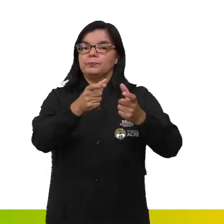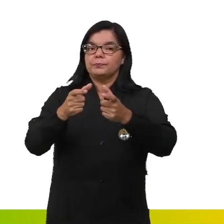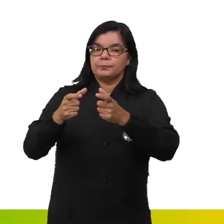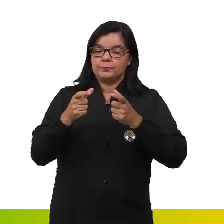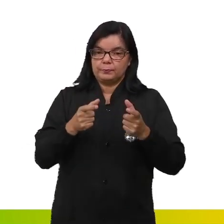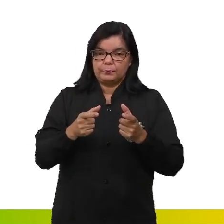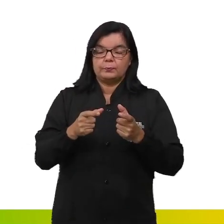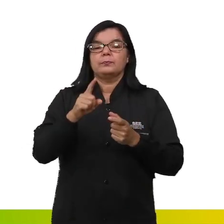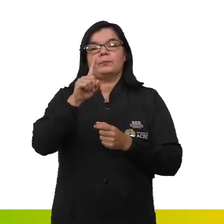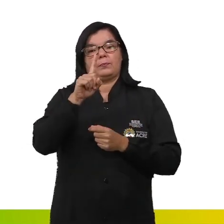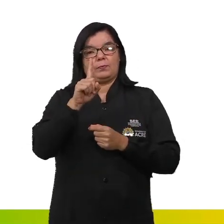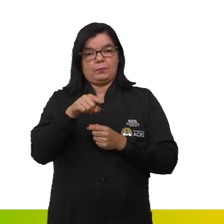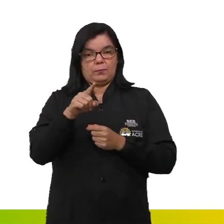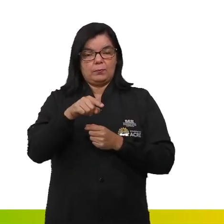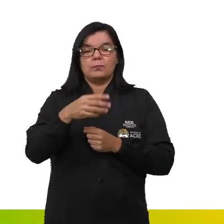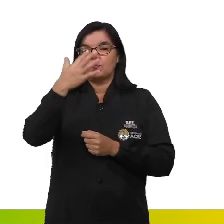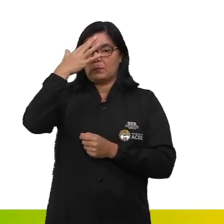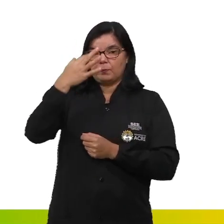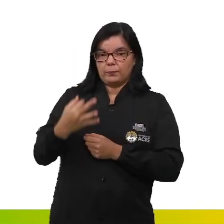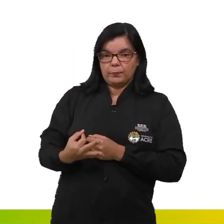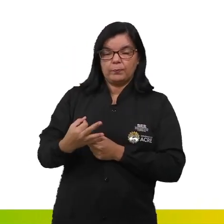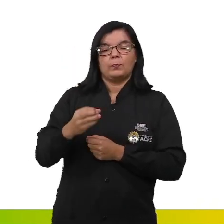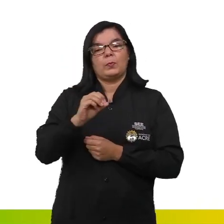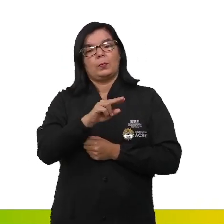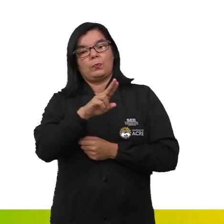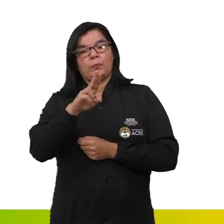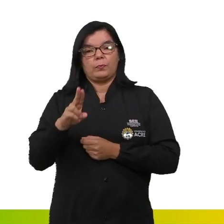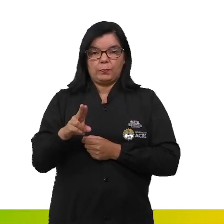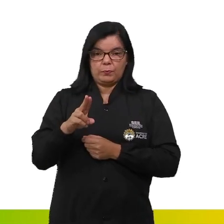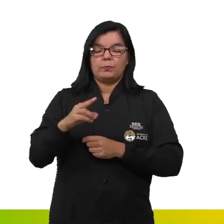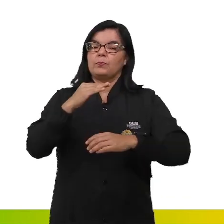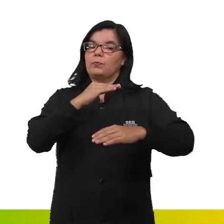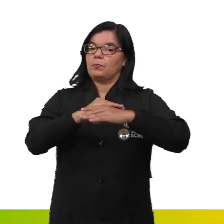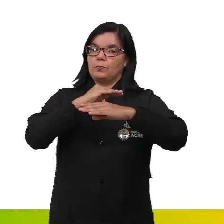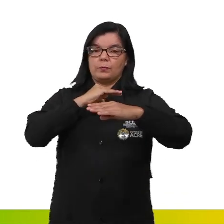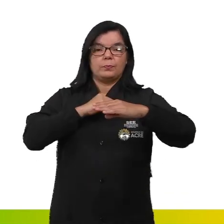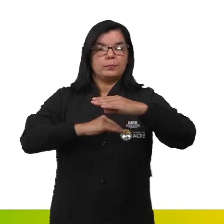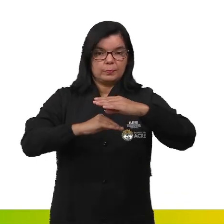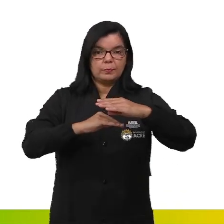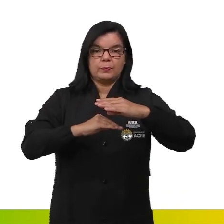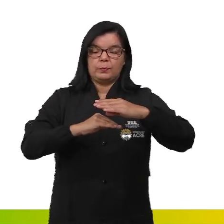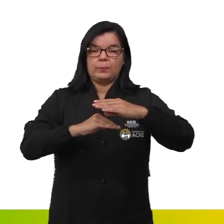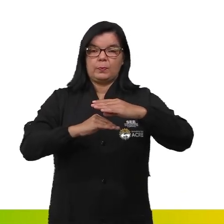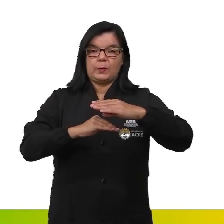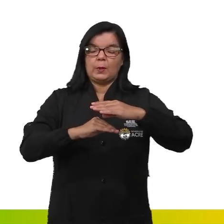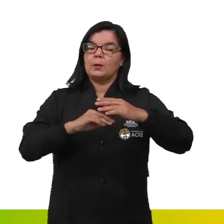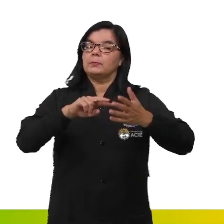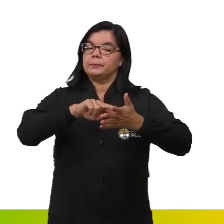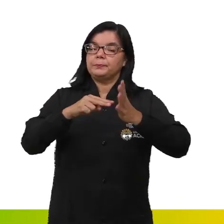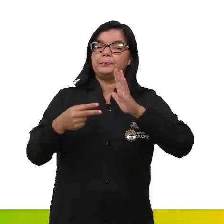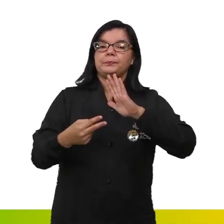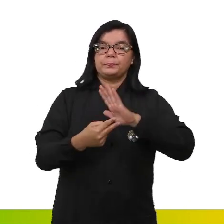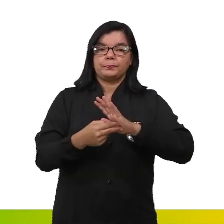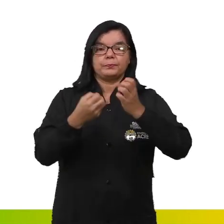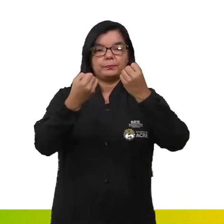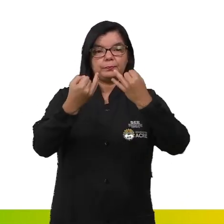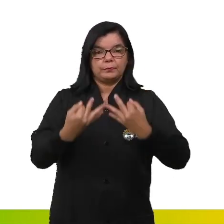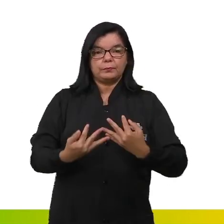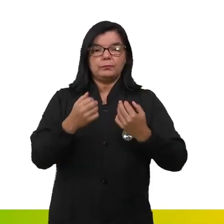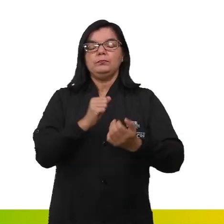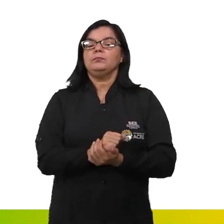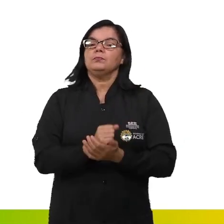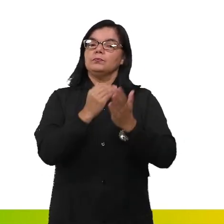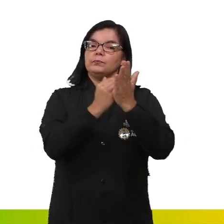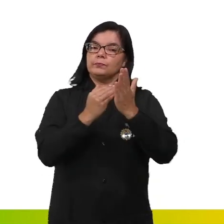região, ela é justa ou ela é desigual. Nessa medida, o que fala aqui?